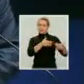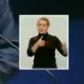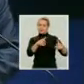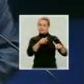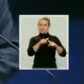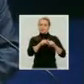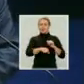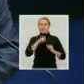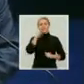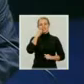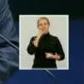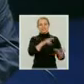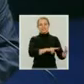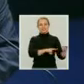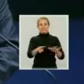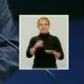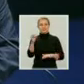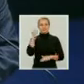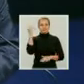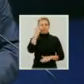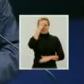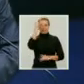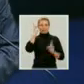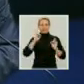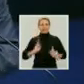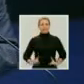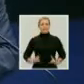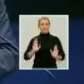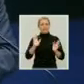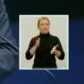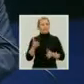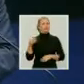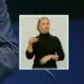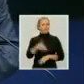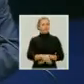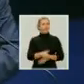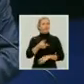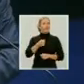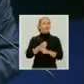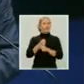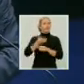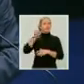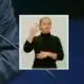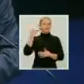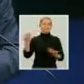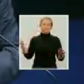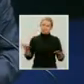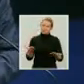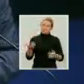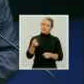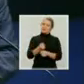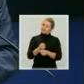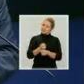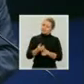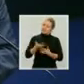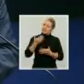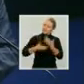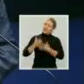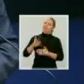atividades da Semana de Valorização. Já esteve no ano passado, está neste ano, já esteve em outras